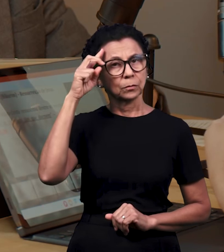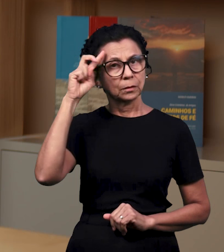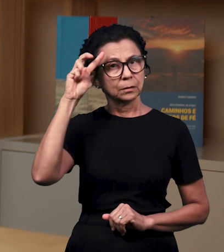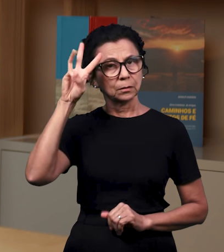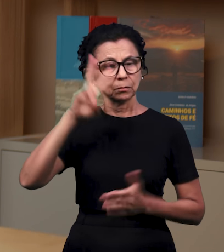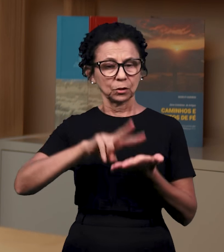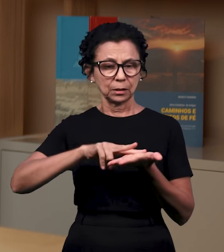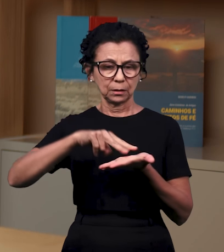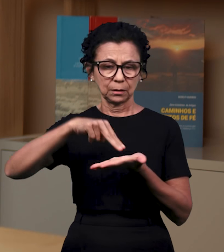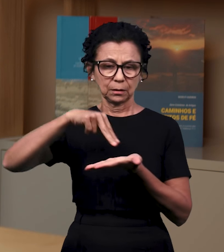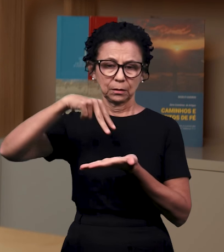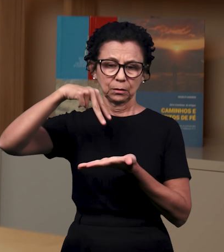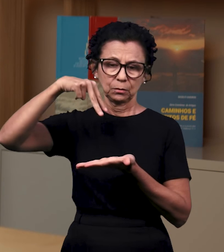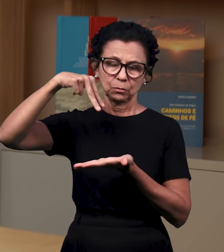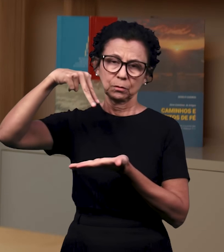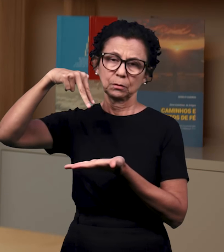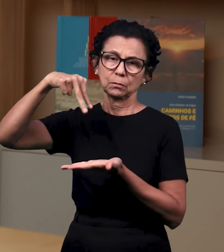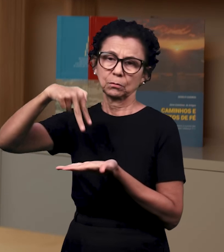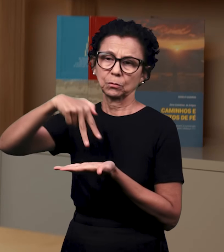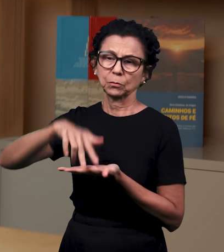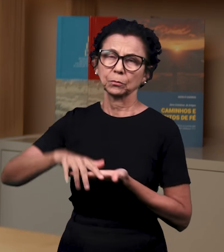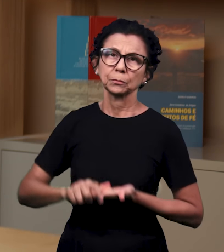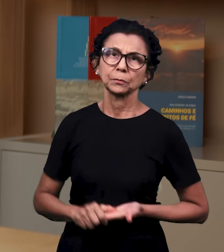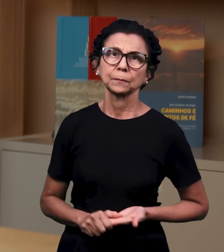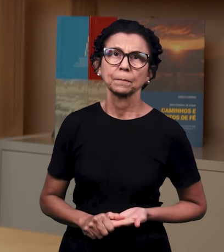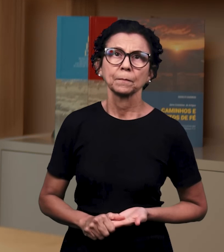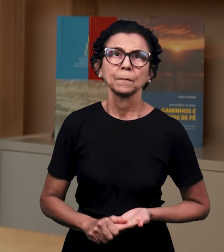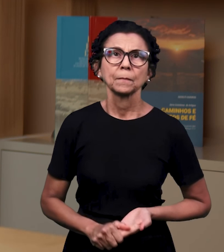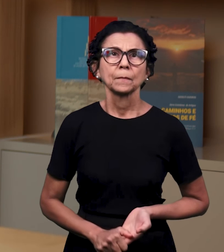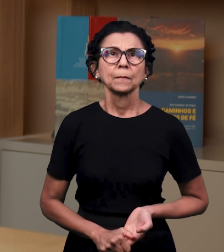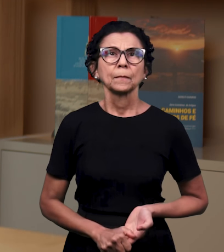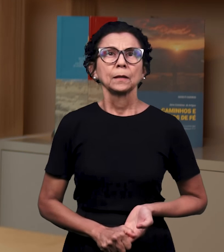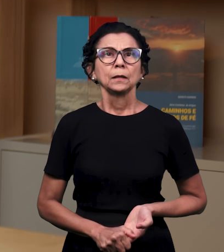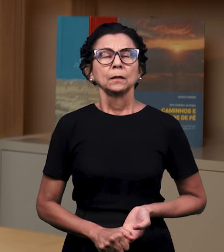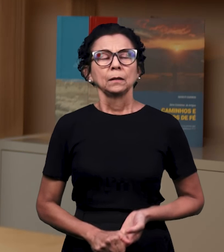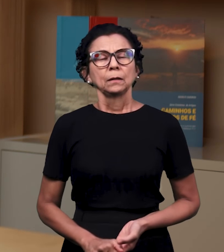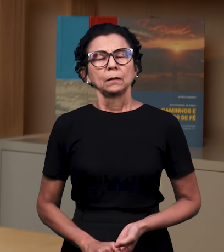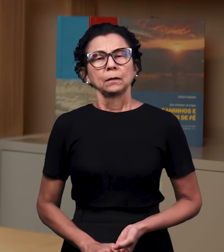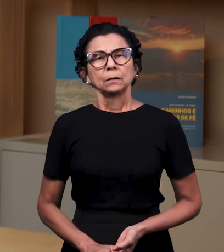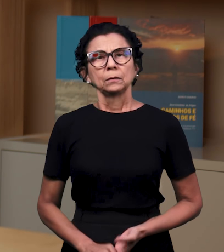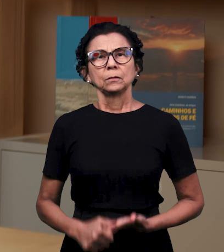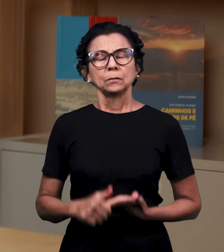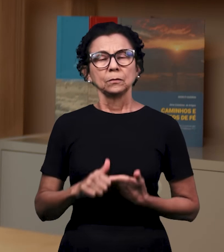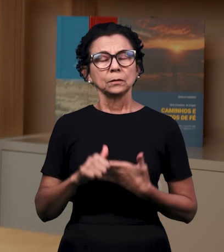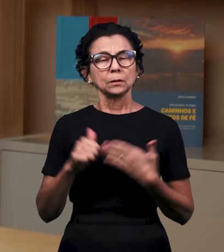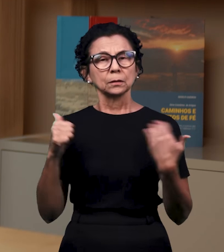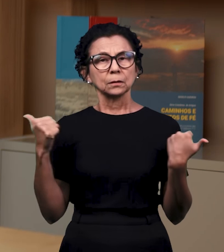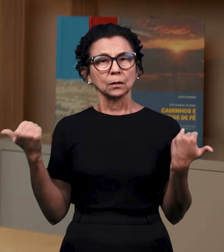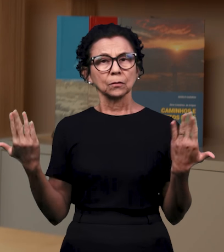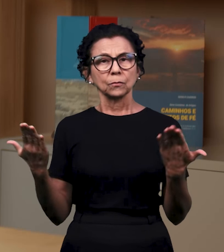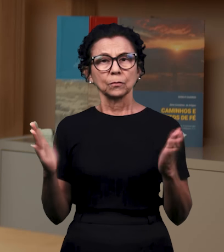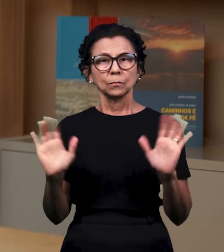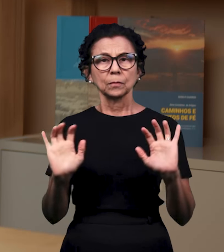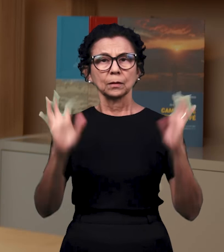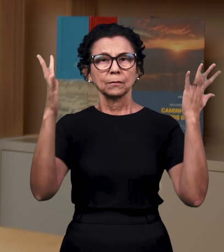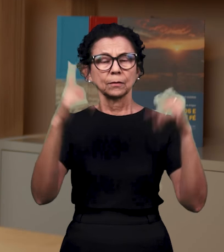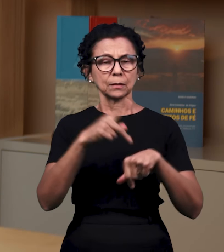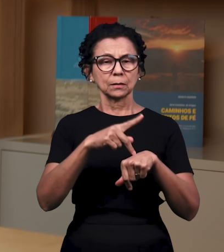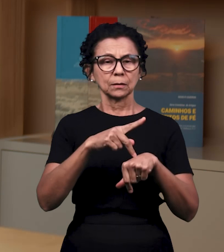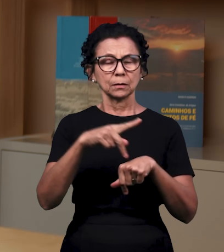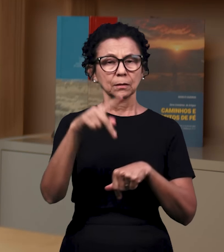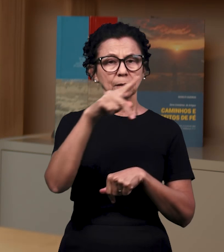no domingo. Então o Senhor falou assim: então vocês vão trazer à memória a festa da Páscoa, mas vocês também vão trazer à